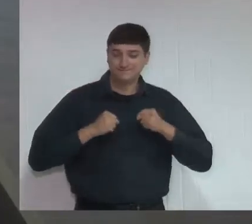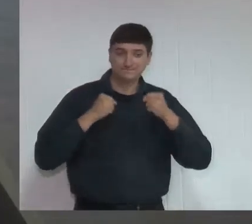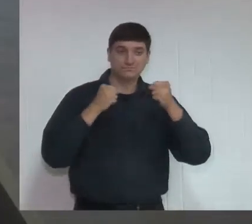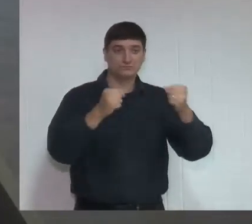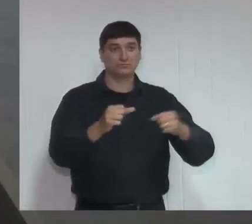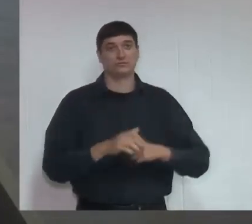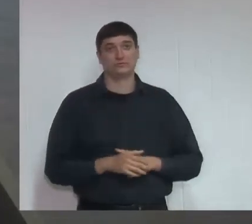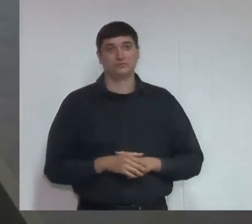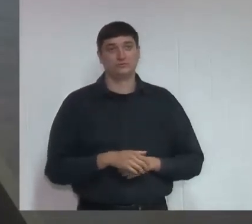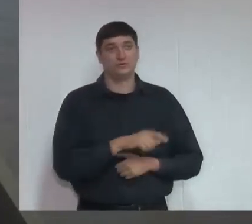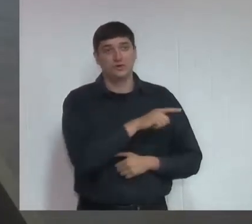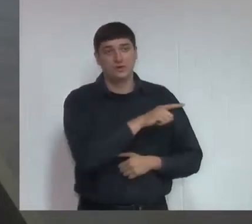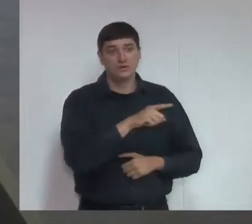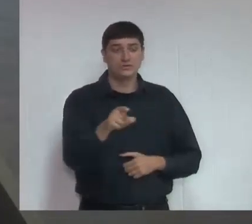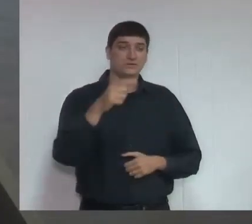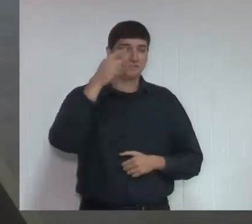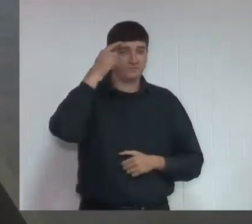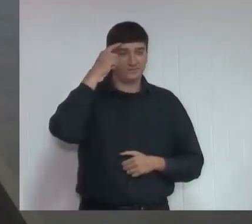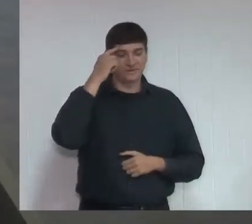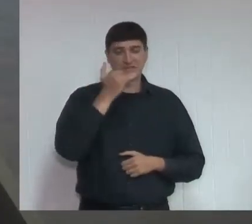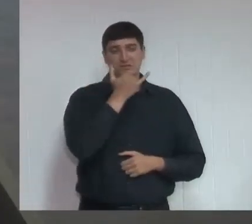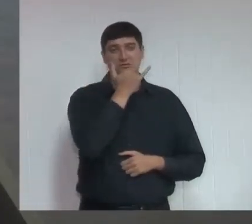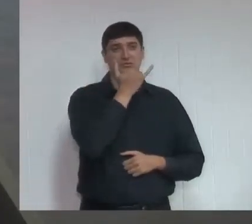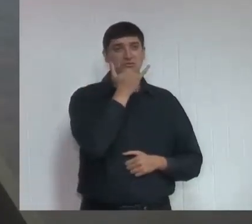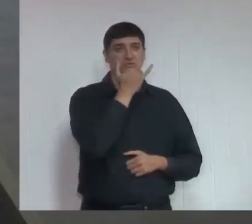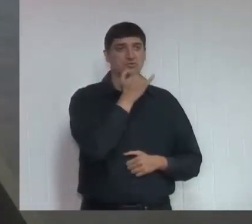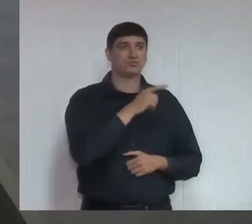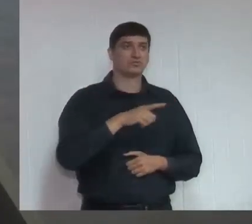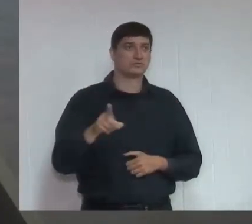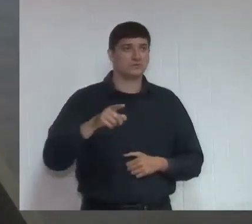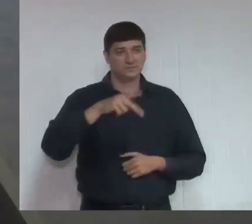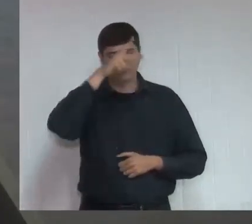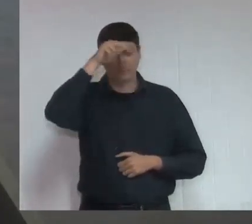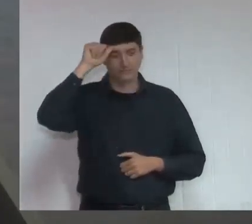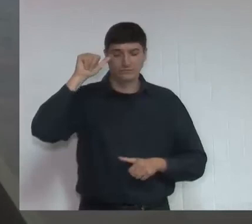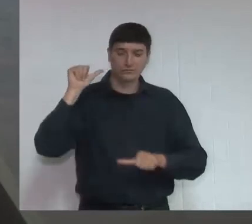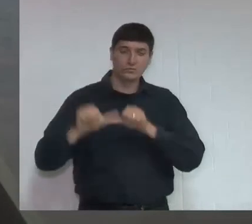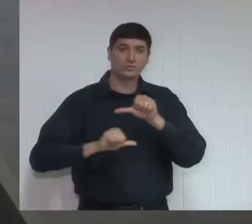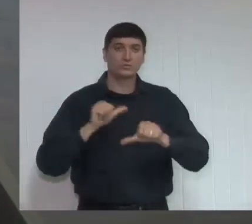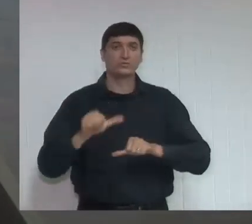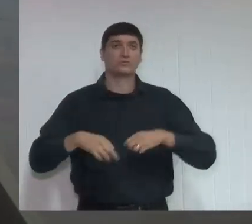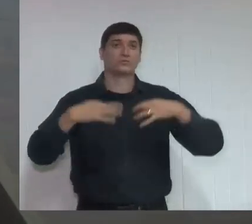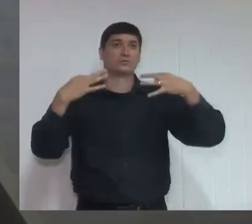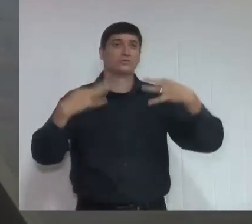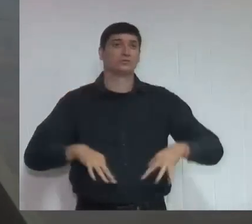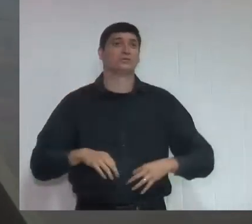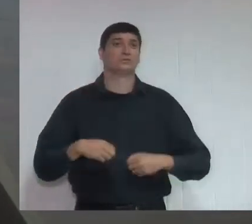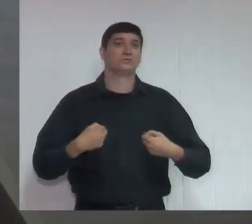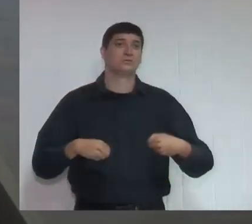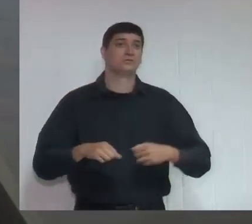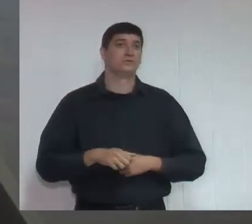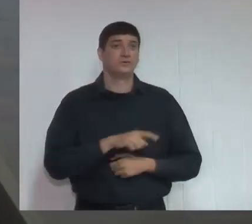seja desculpa também para que a prefeitura continue parada. Não, é necessário que sejam